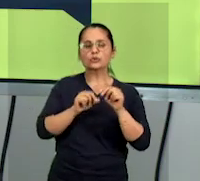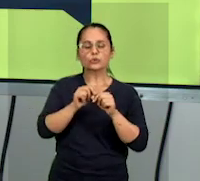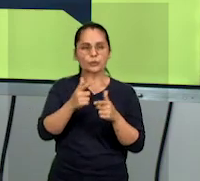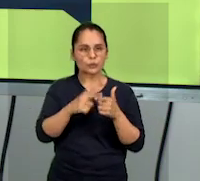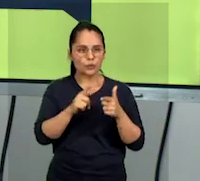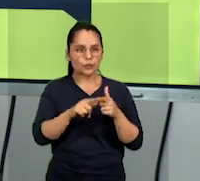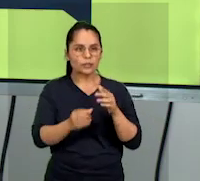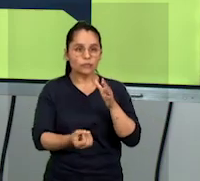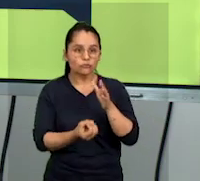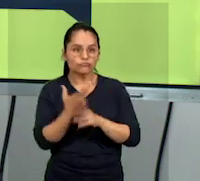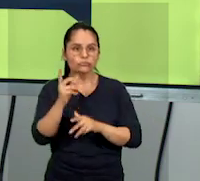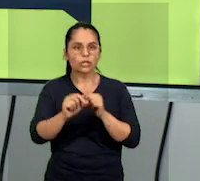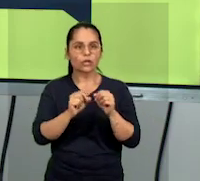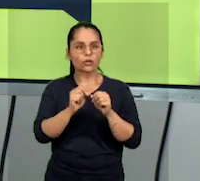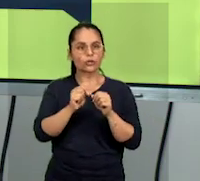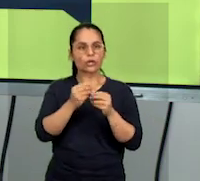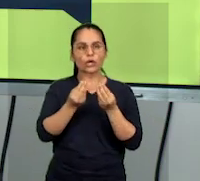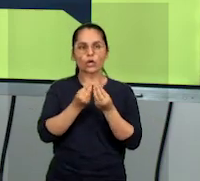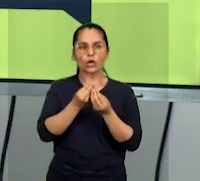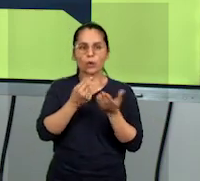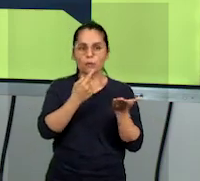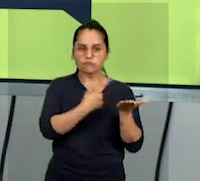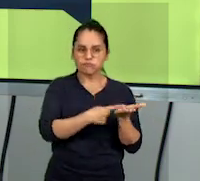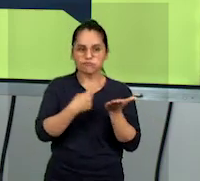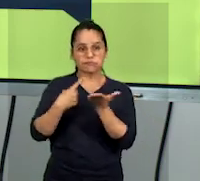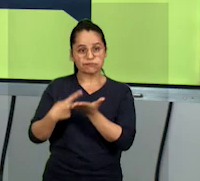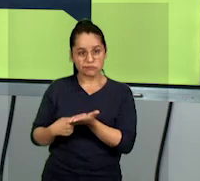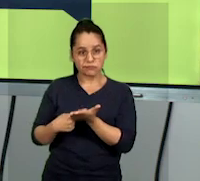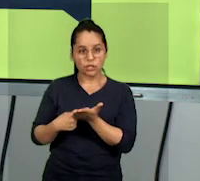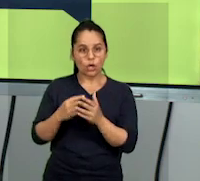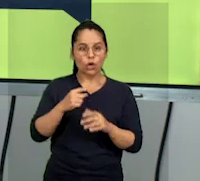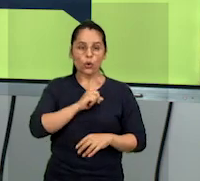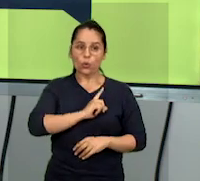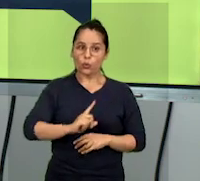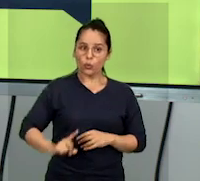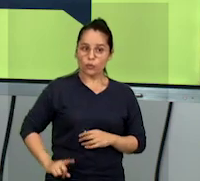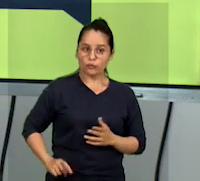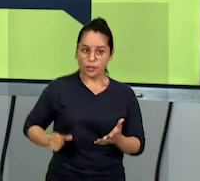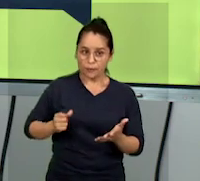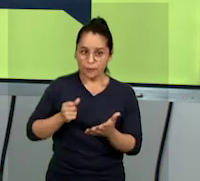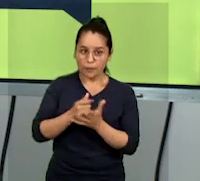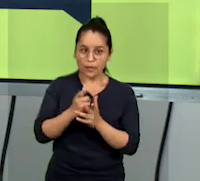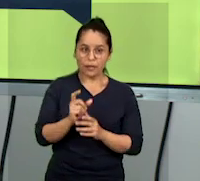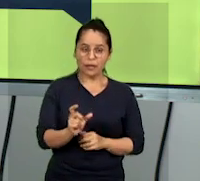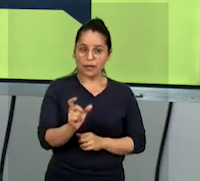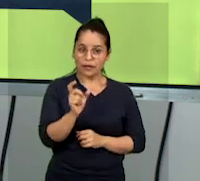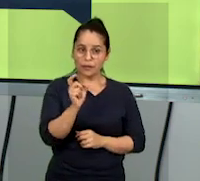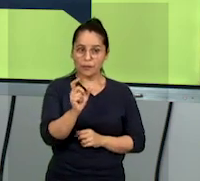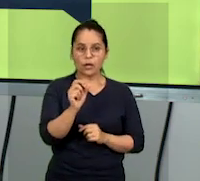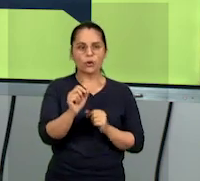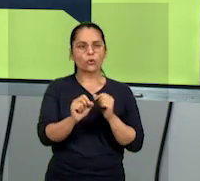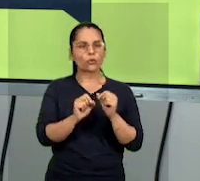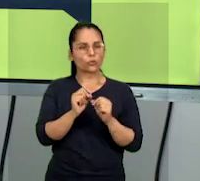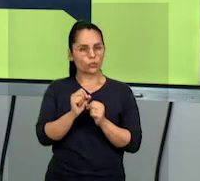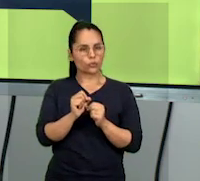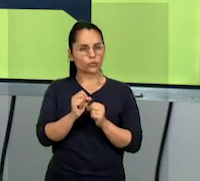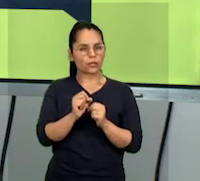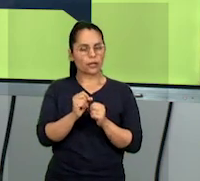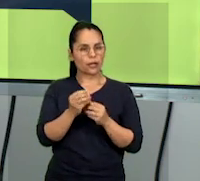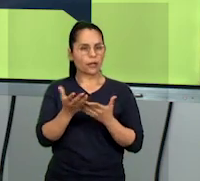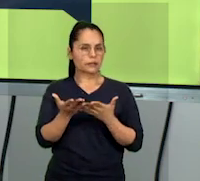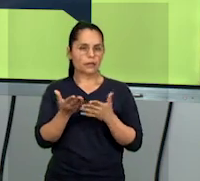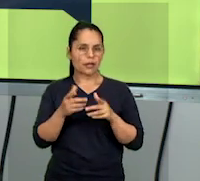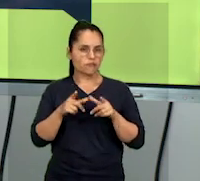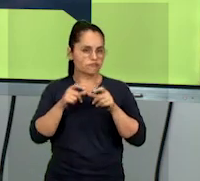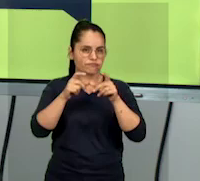problema, foi criado também o sistema de parceria, em que o governo pagava parte do transporte, né,